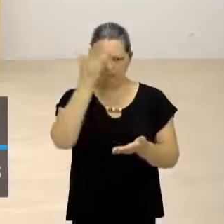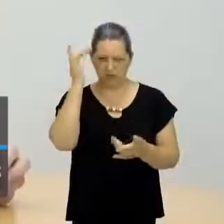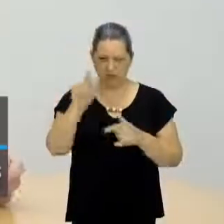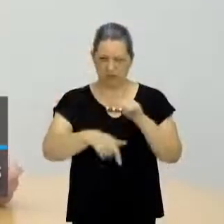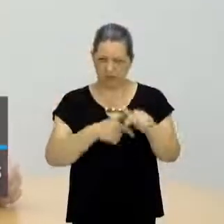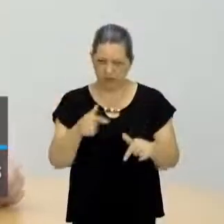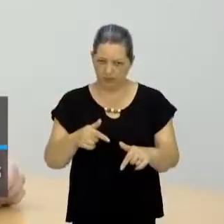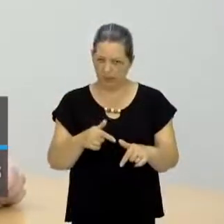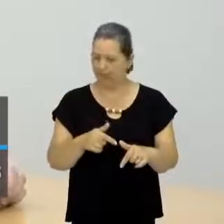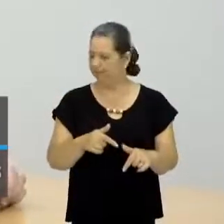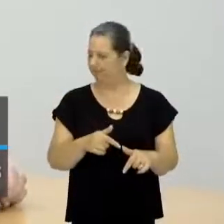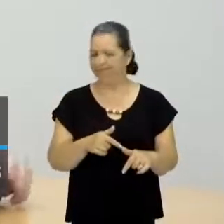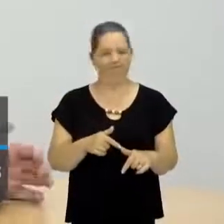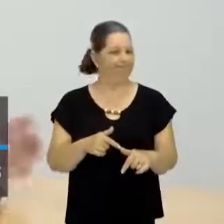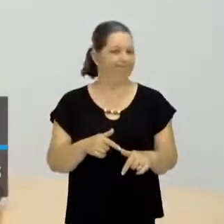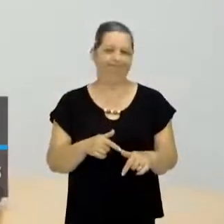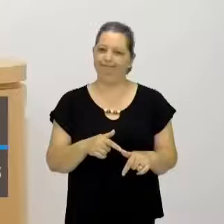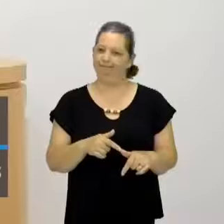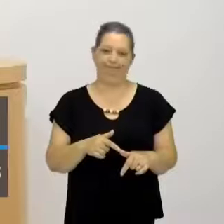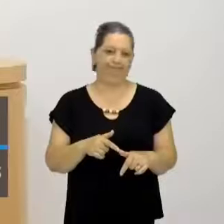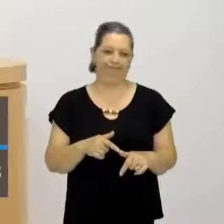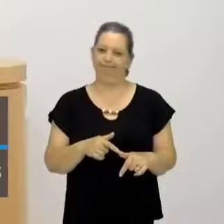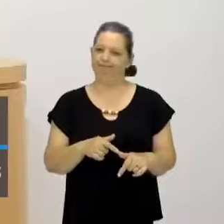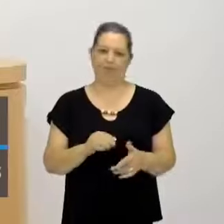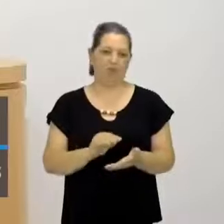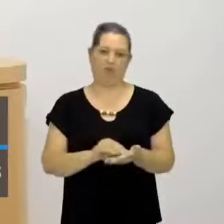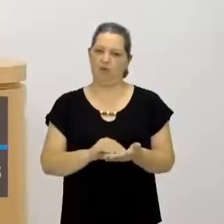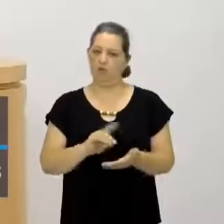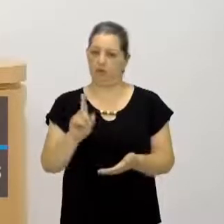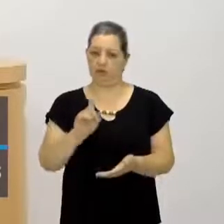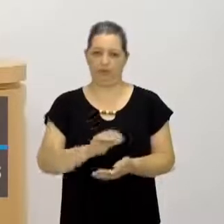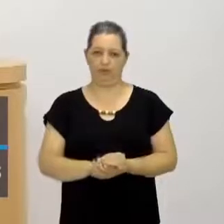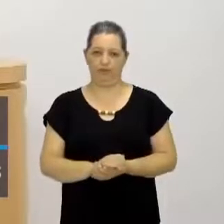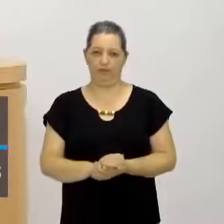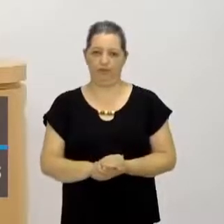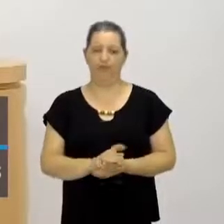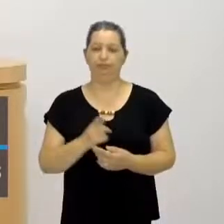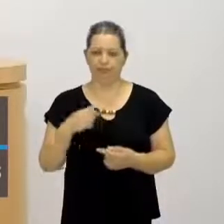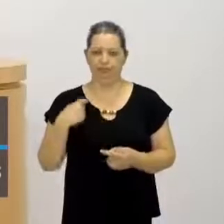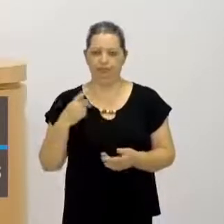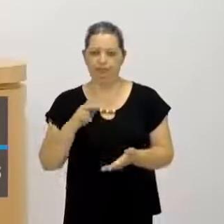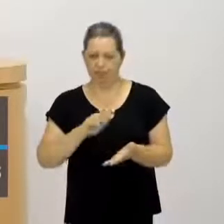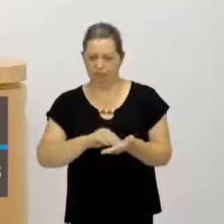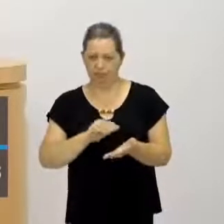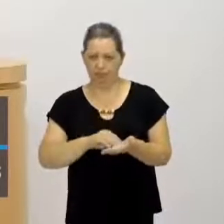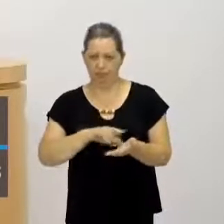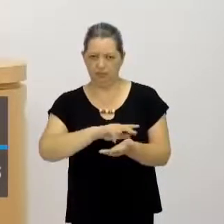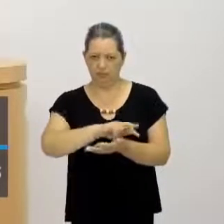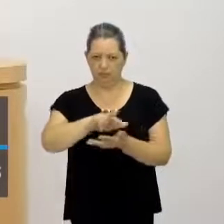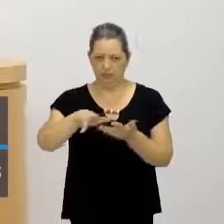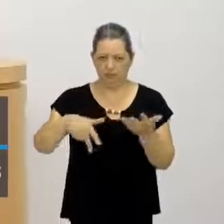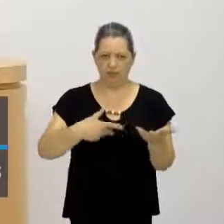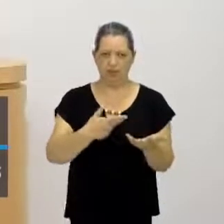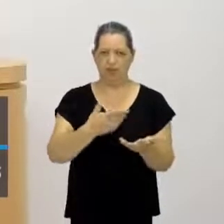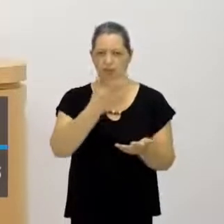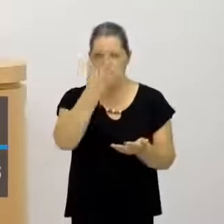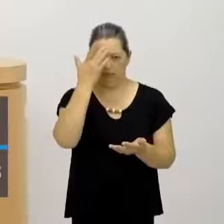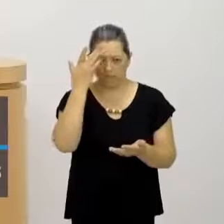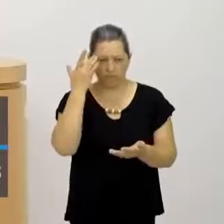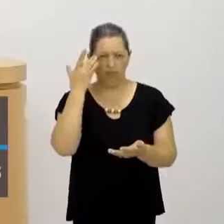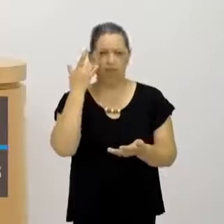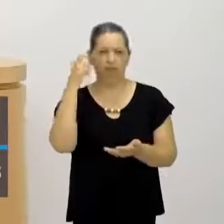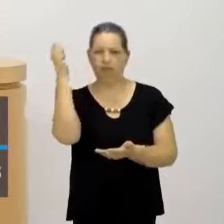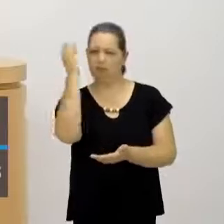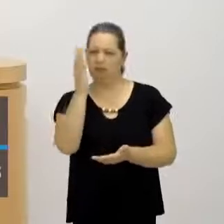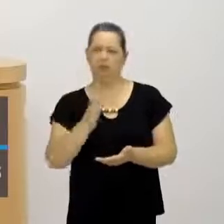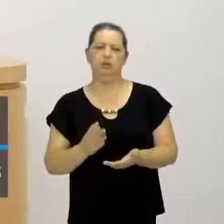trabalhar? Não, não faltavam. Olha que curioso. Não faltavam. Nós tínhamos aí milhões de libertos no Brasil.